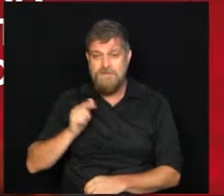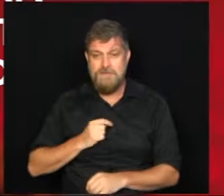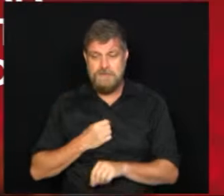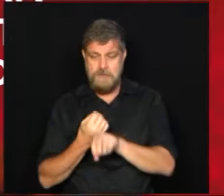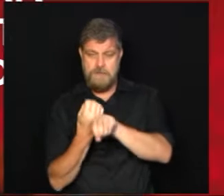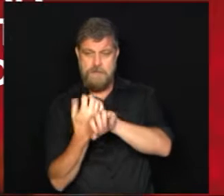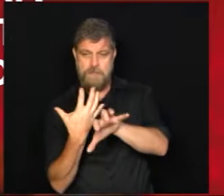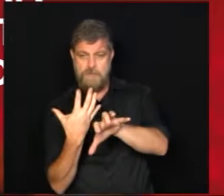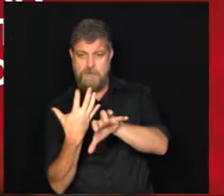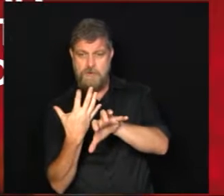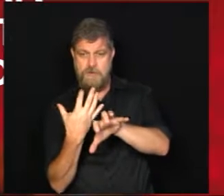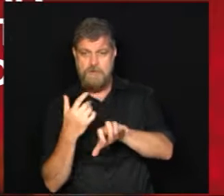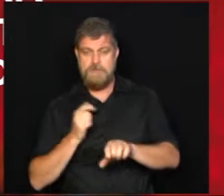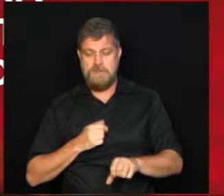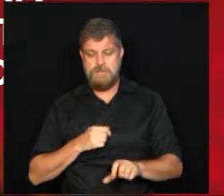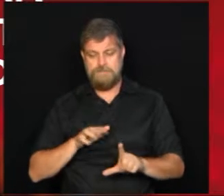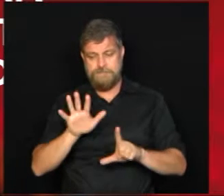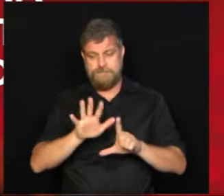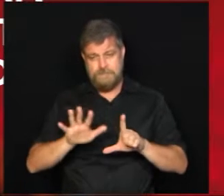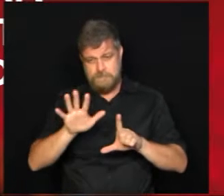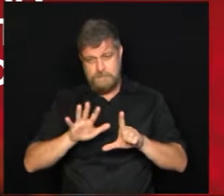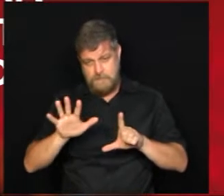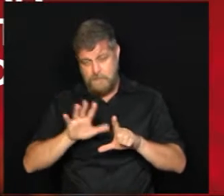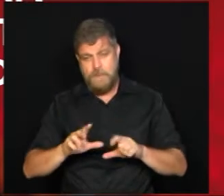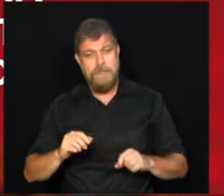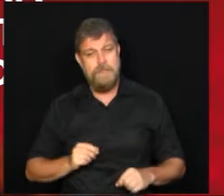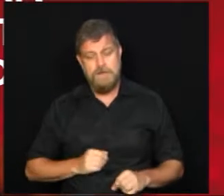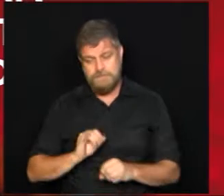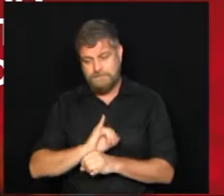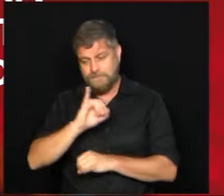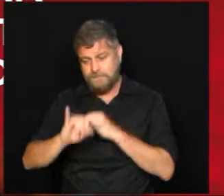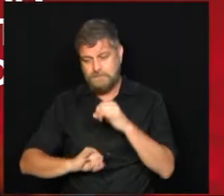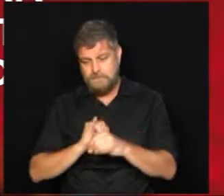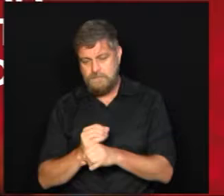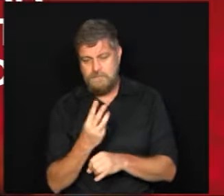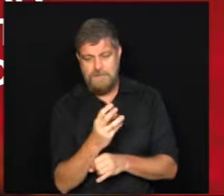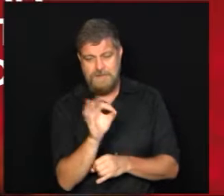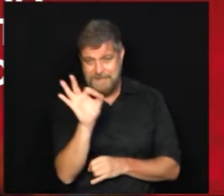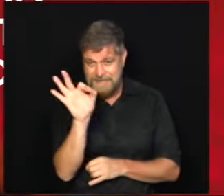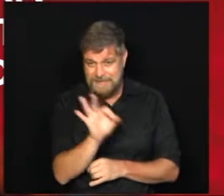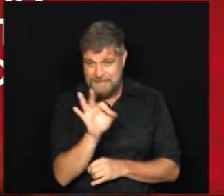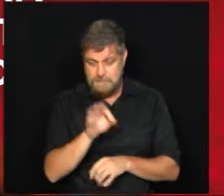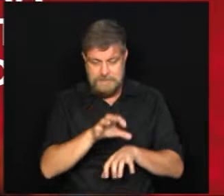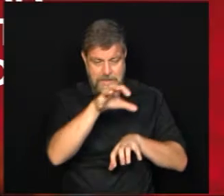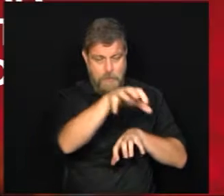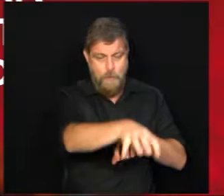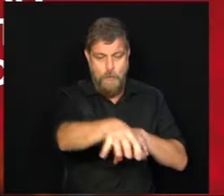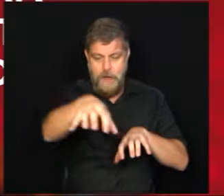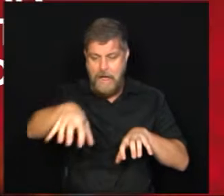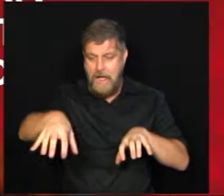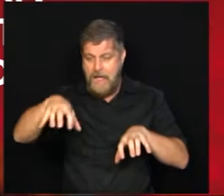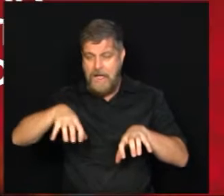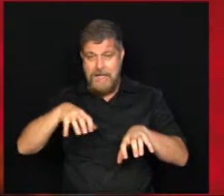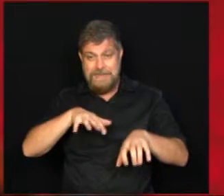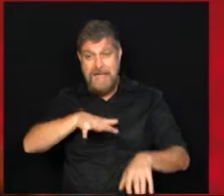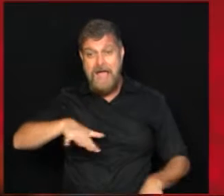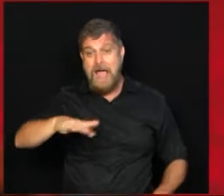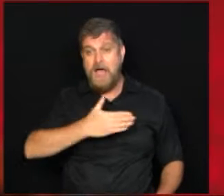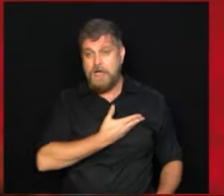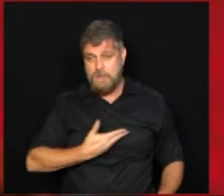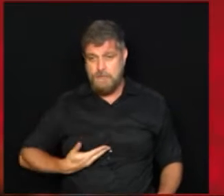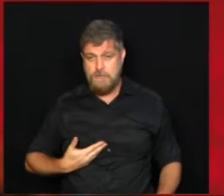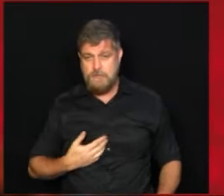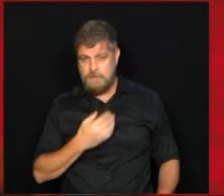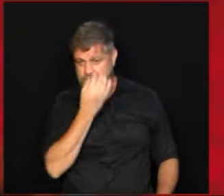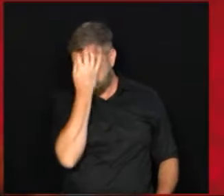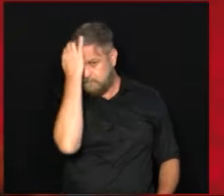teletrabalho no período em que só pode ser trinta por cento em cada repartição pública temos ainda